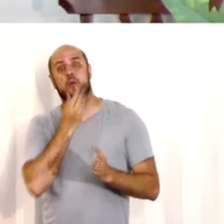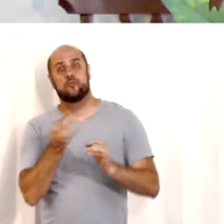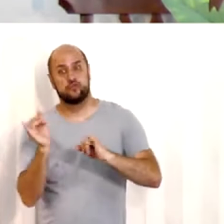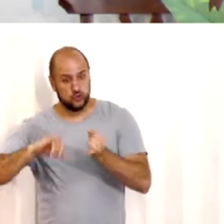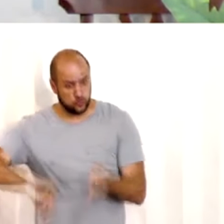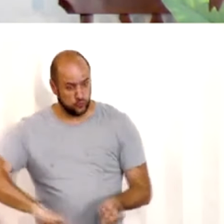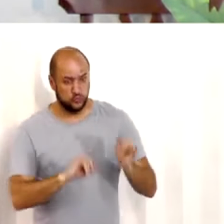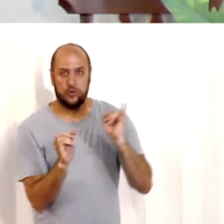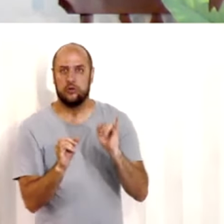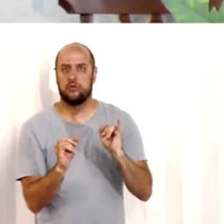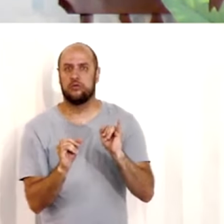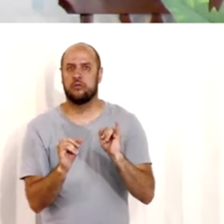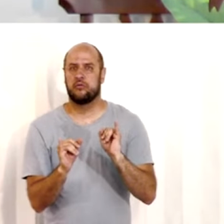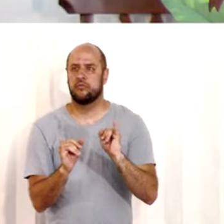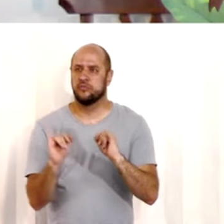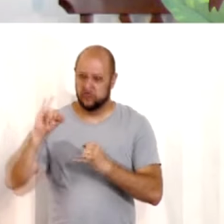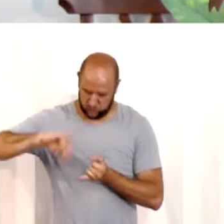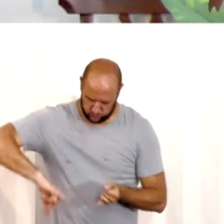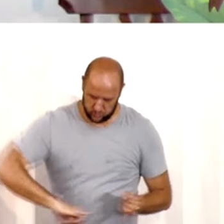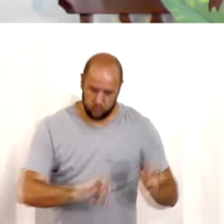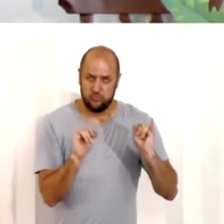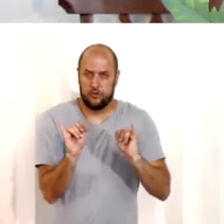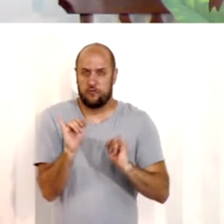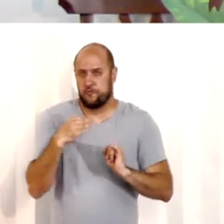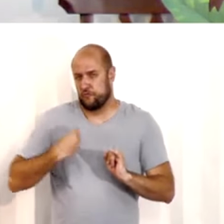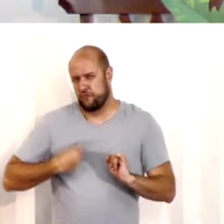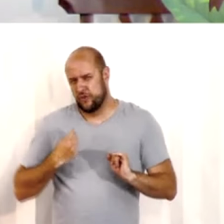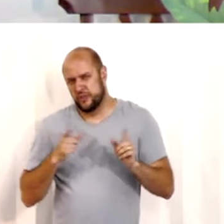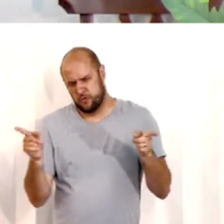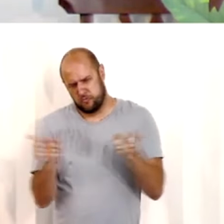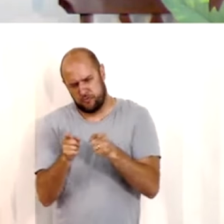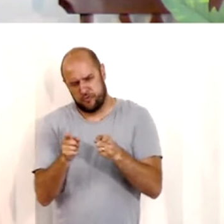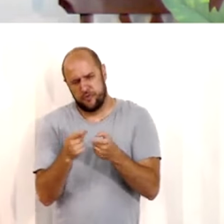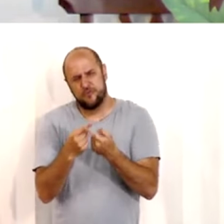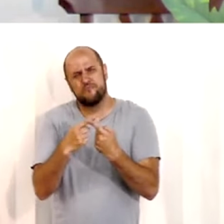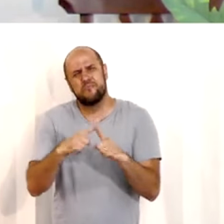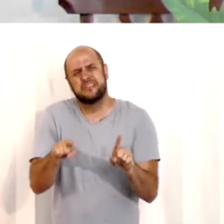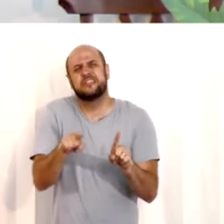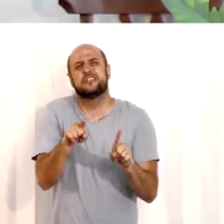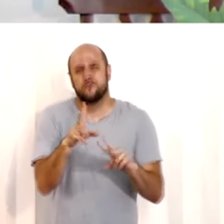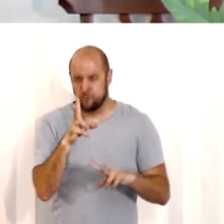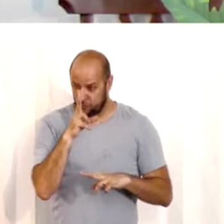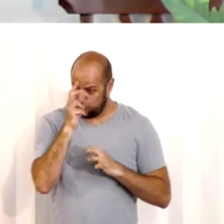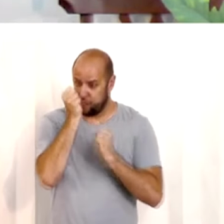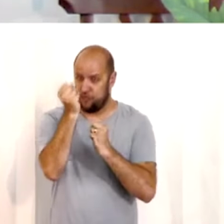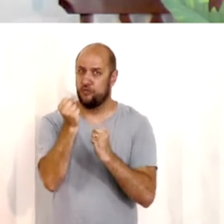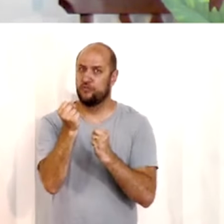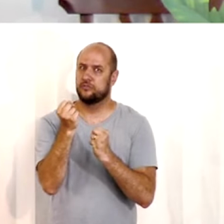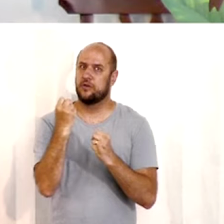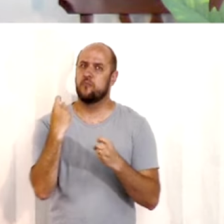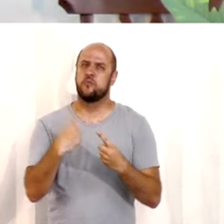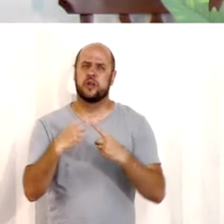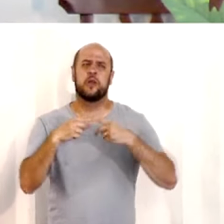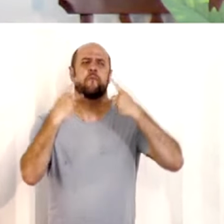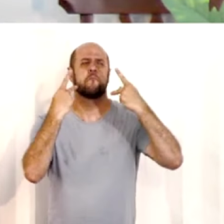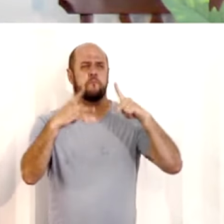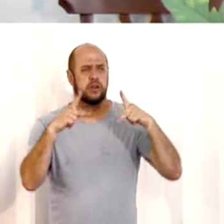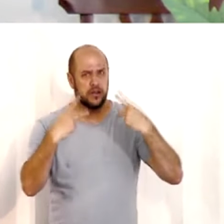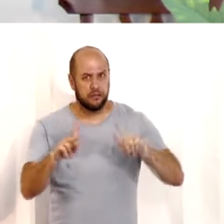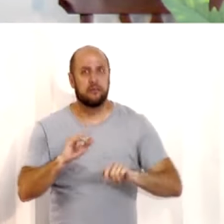João Batista não foi muito longa, mas foi tão marcante, porque ele começou a pregar às margens de